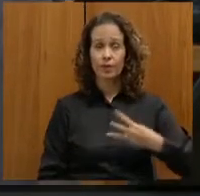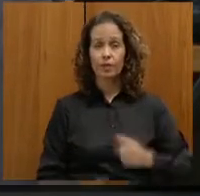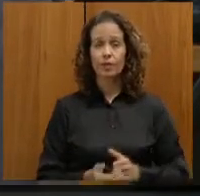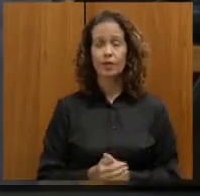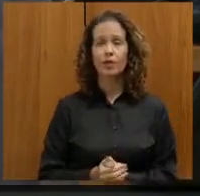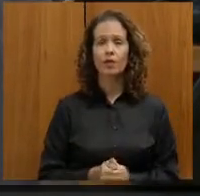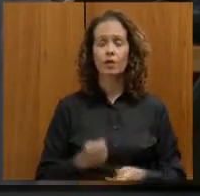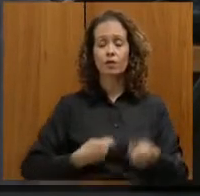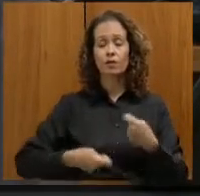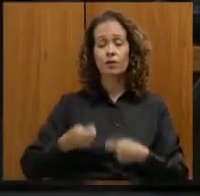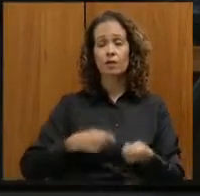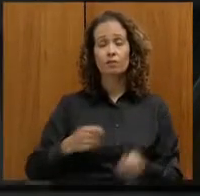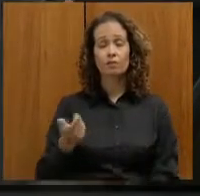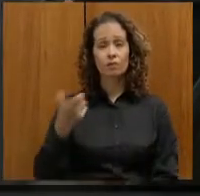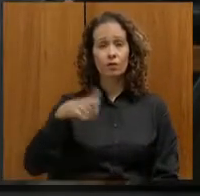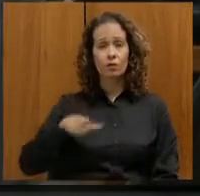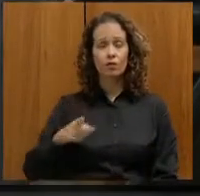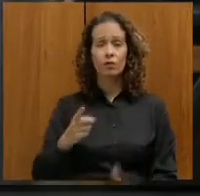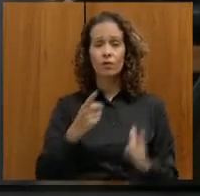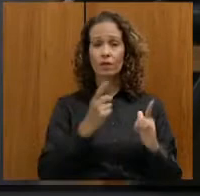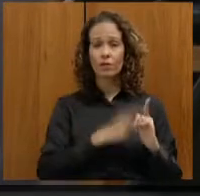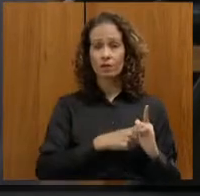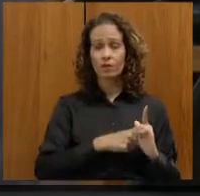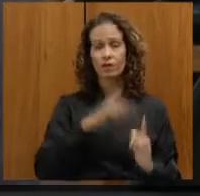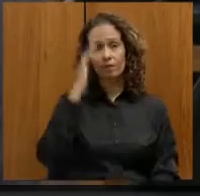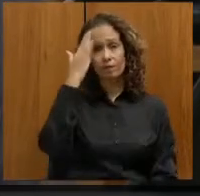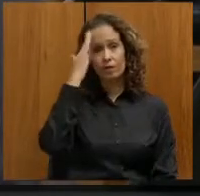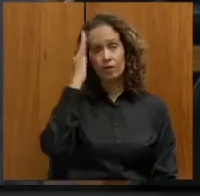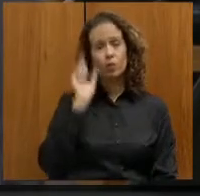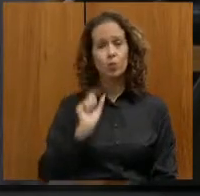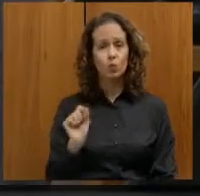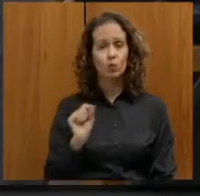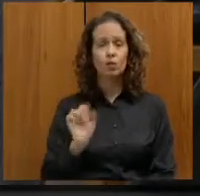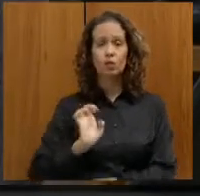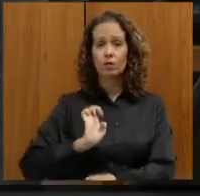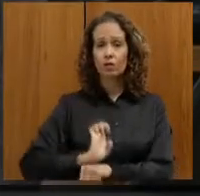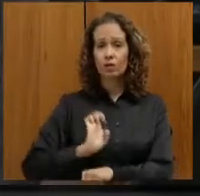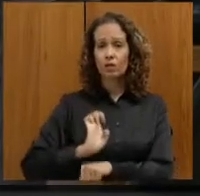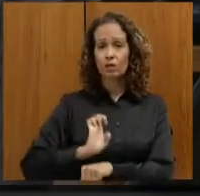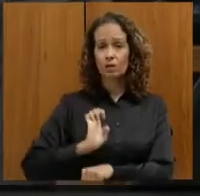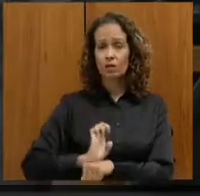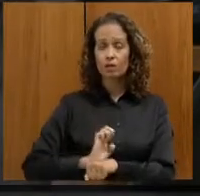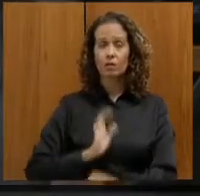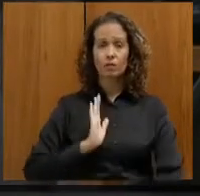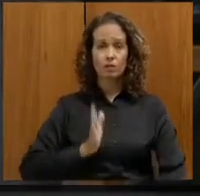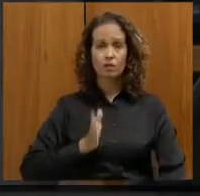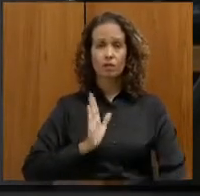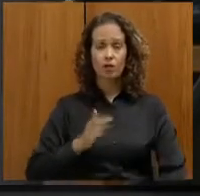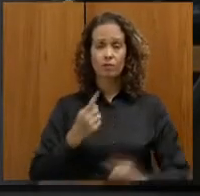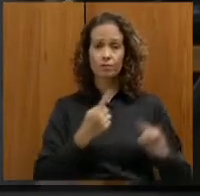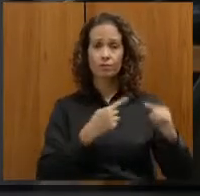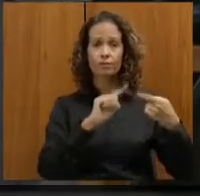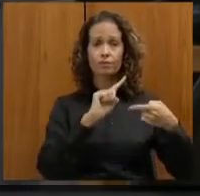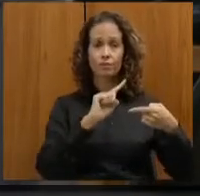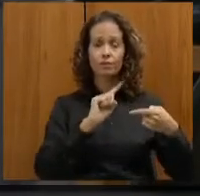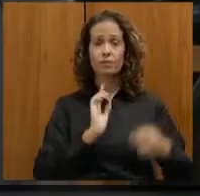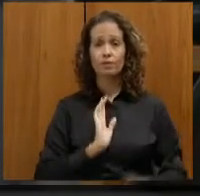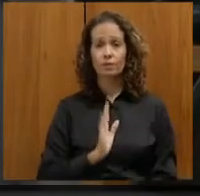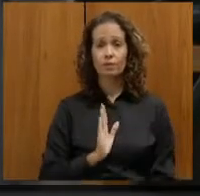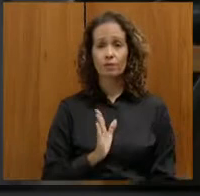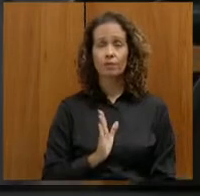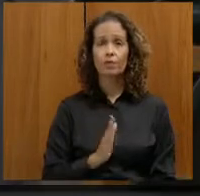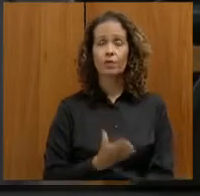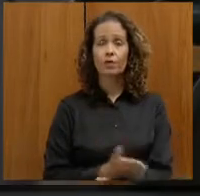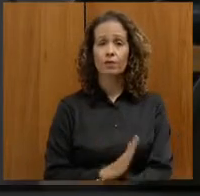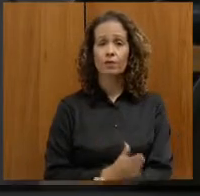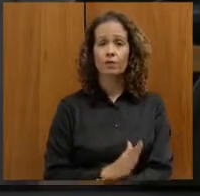renegociação da dívida entendemos que o estado já está tendo um super arte robusto nesse